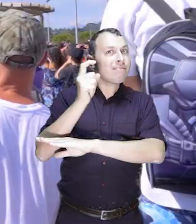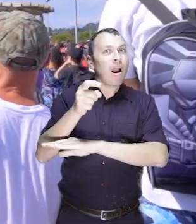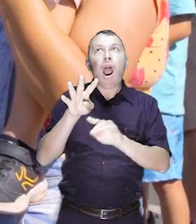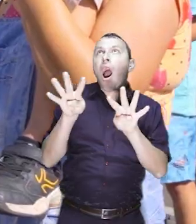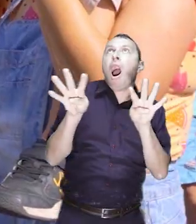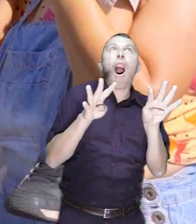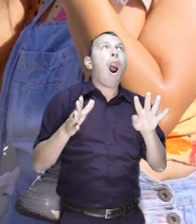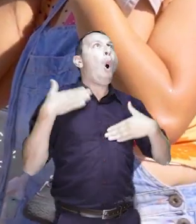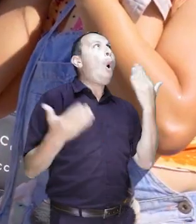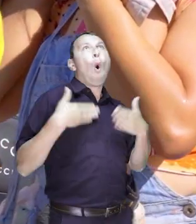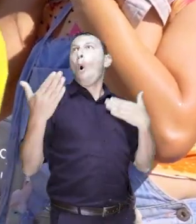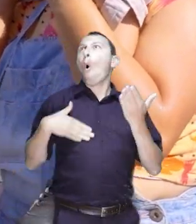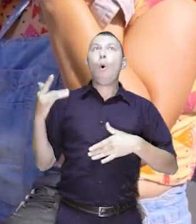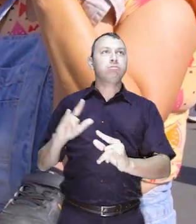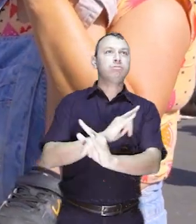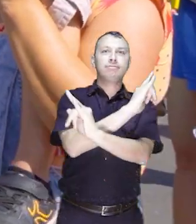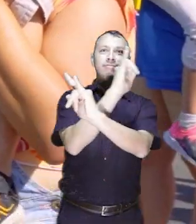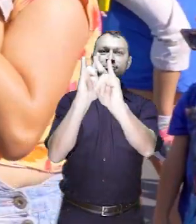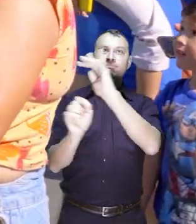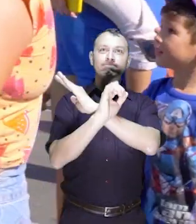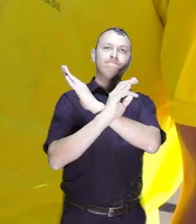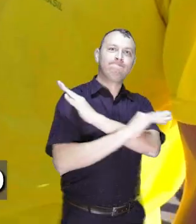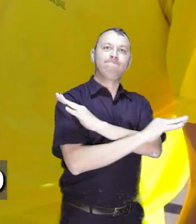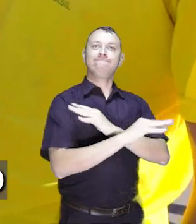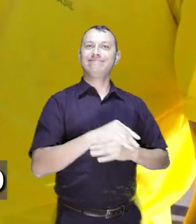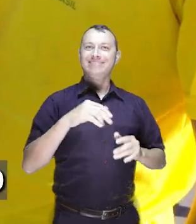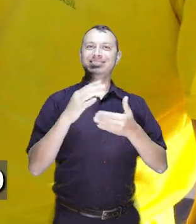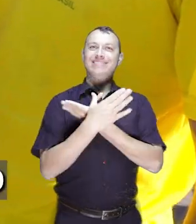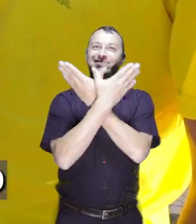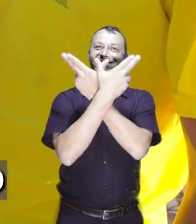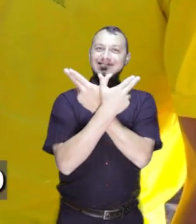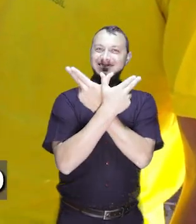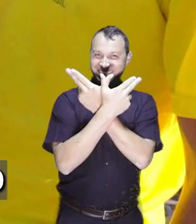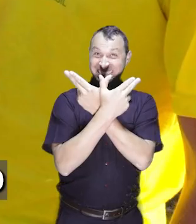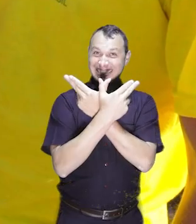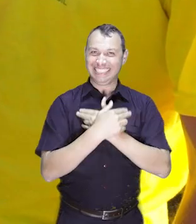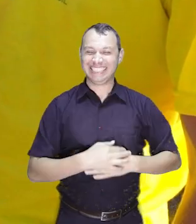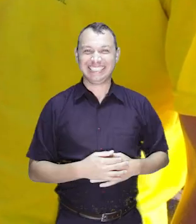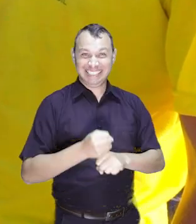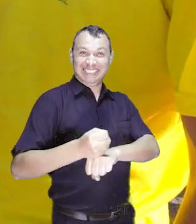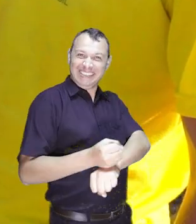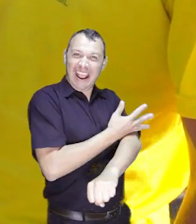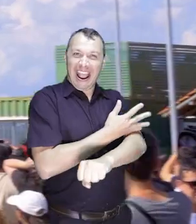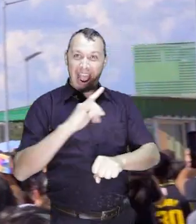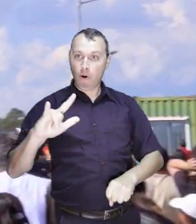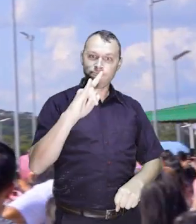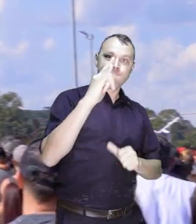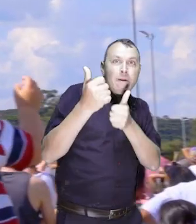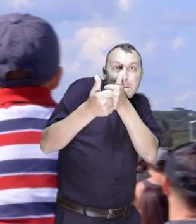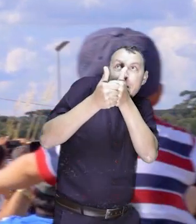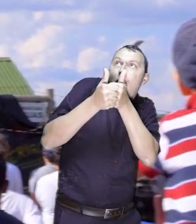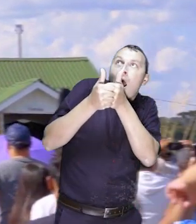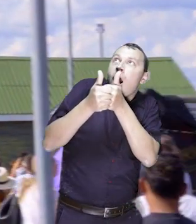de demonstração aérea da Força Aérea Brasileira. É muita emoção ver as aeronaves passando bem pertinho, fazendo